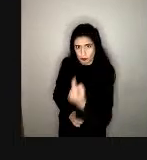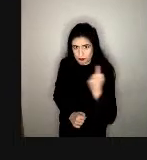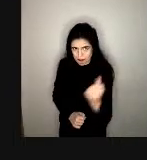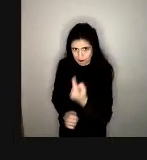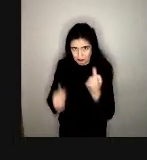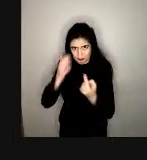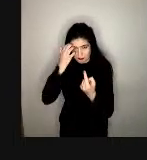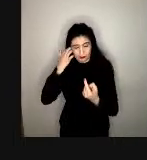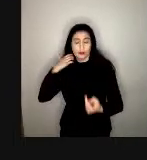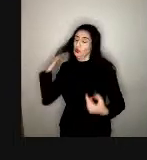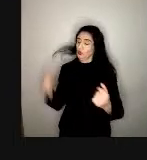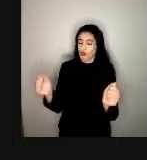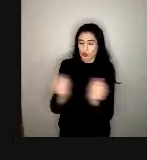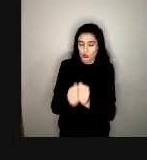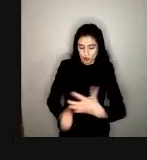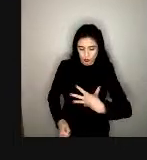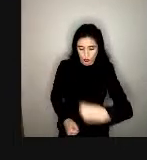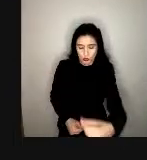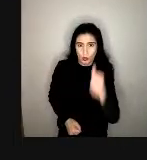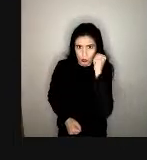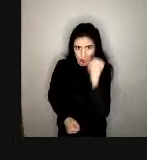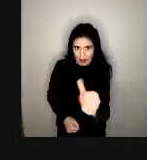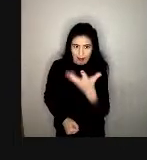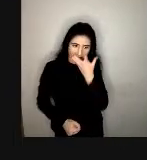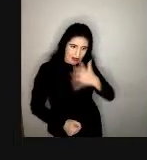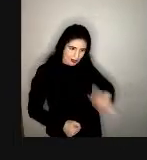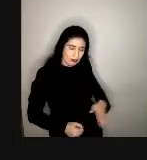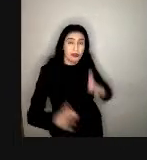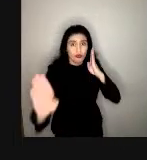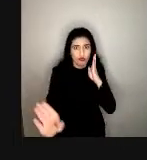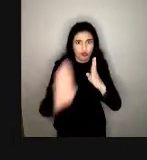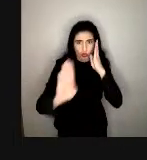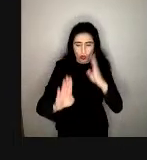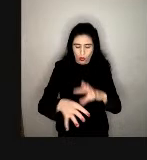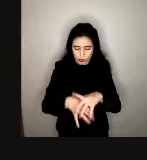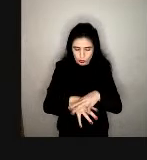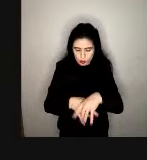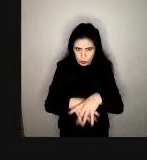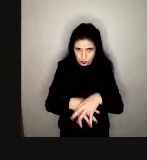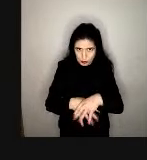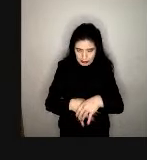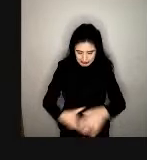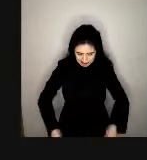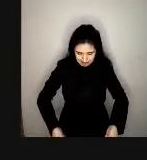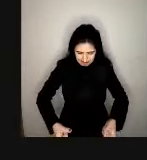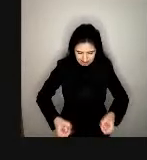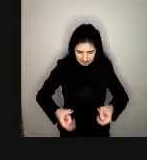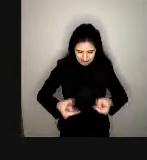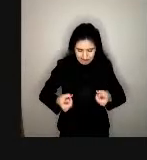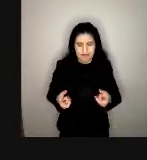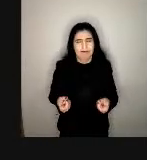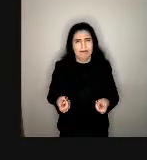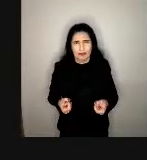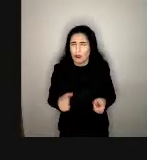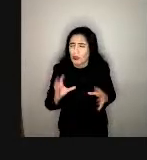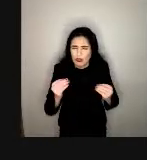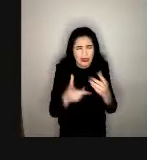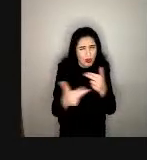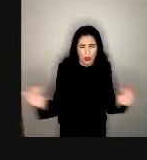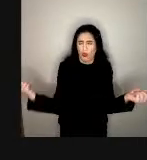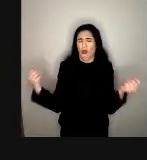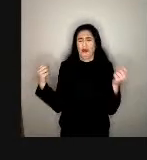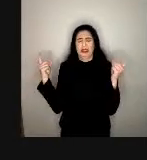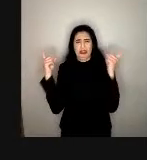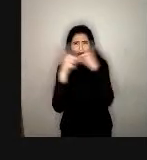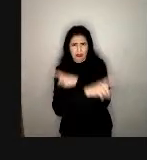menina, filhinha pequena. Quando ela descobriu a doença, ela estava com uma série de dificuldades. A sobrinha de 16 anos,